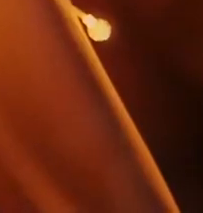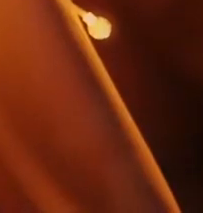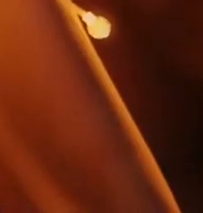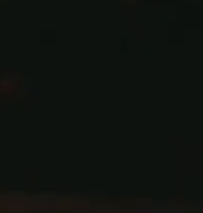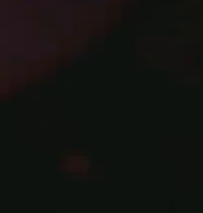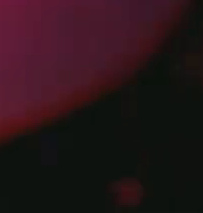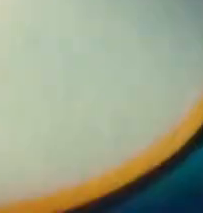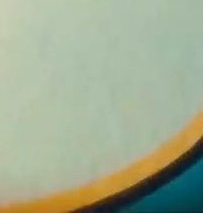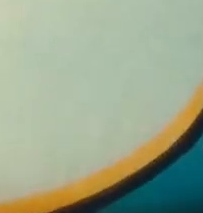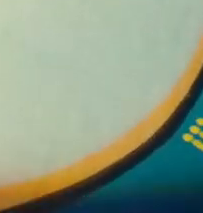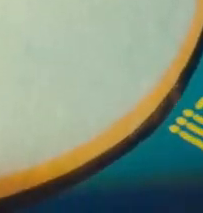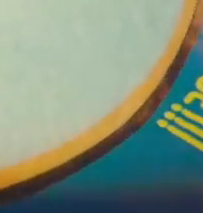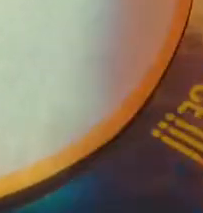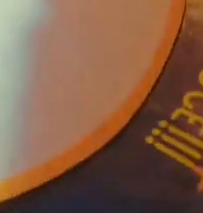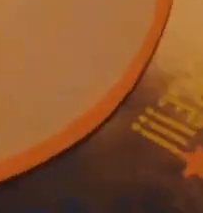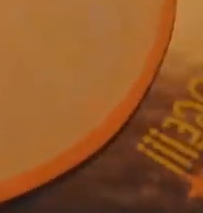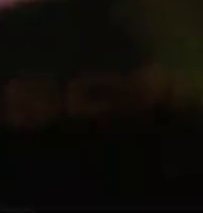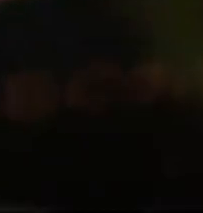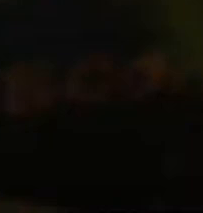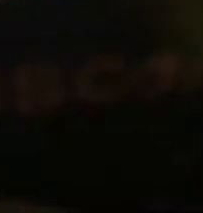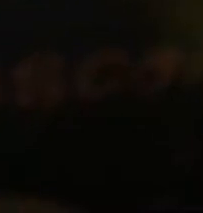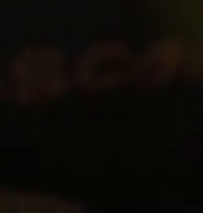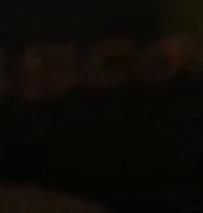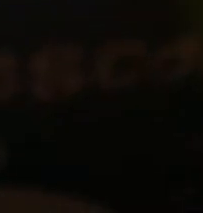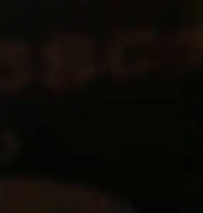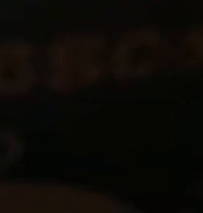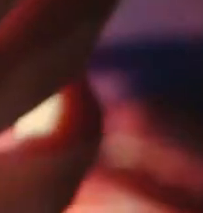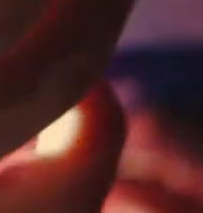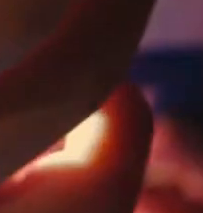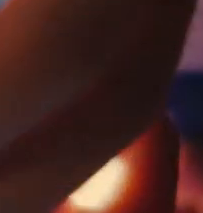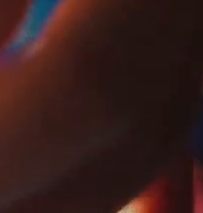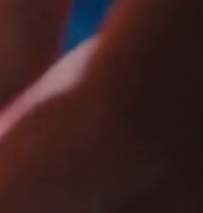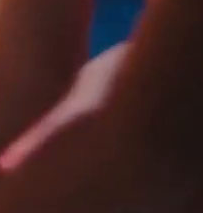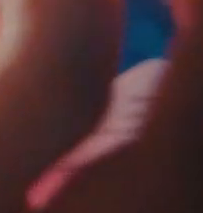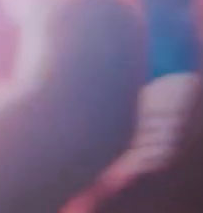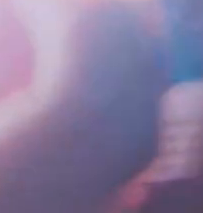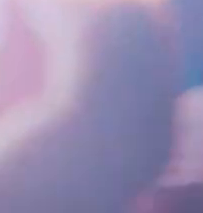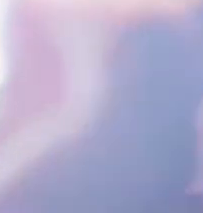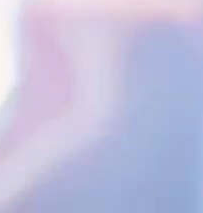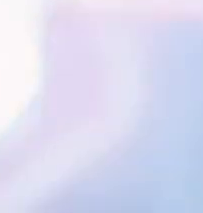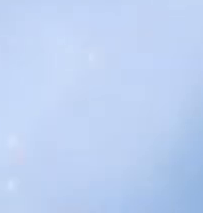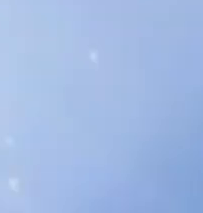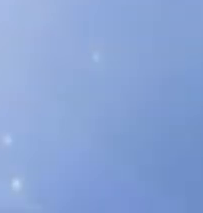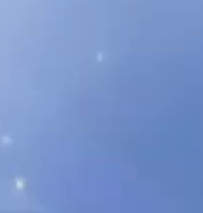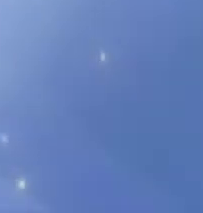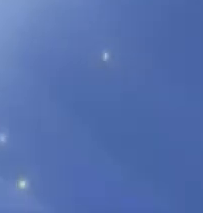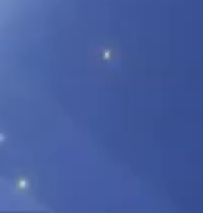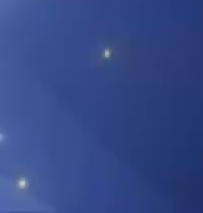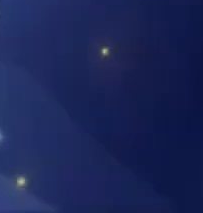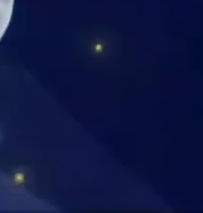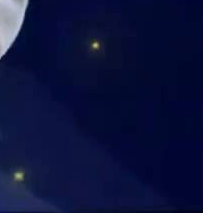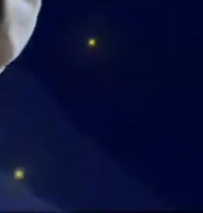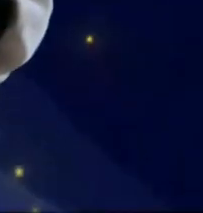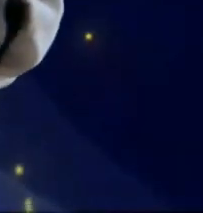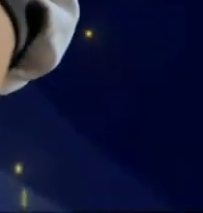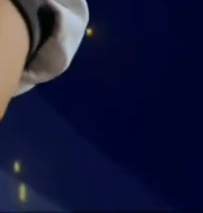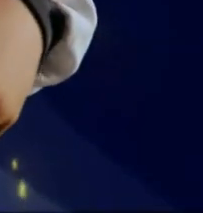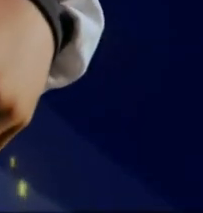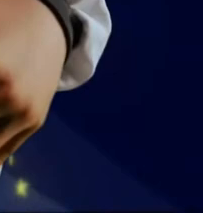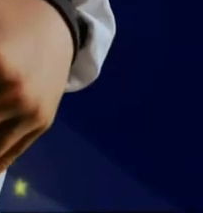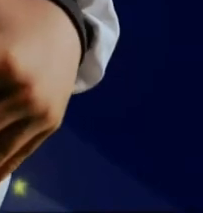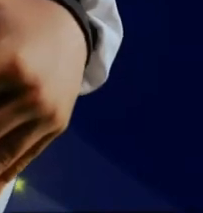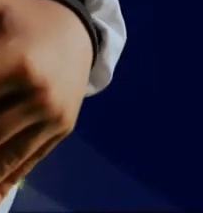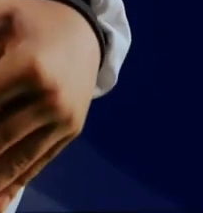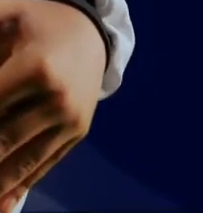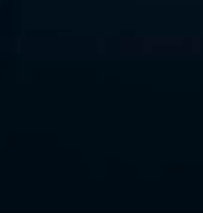movido pela criatividade um astronauta viajava por um universo de histórias transitando entre